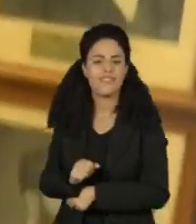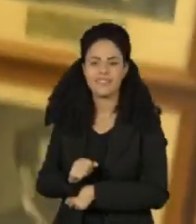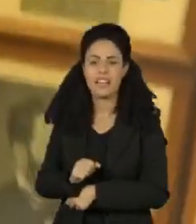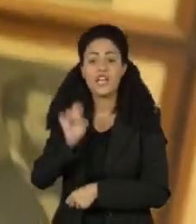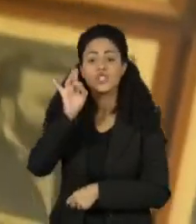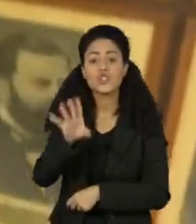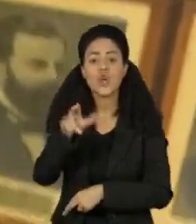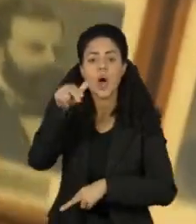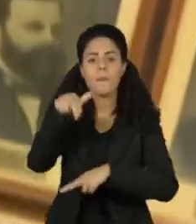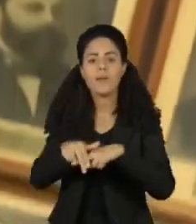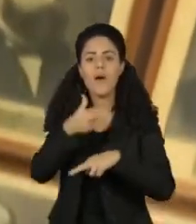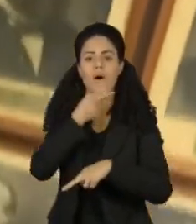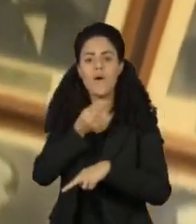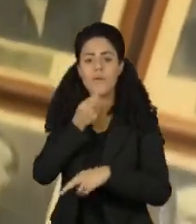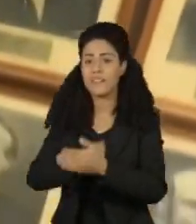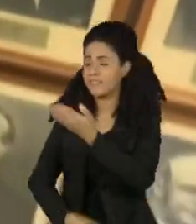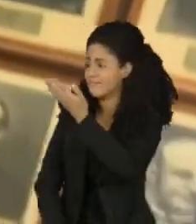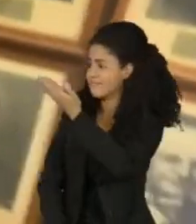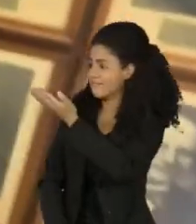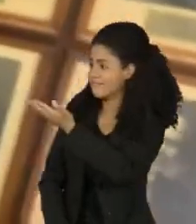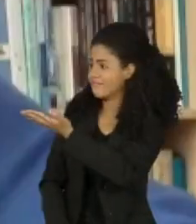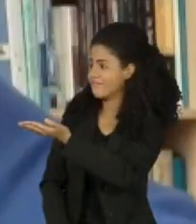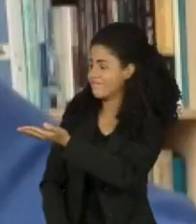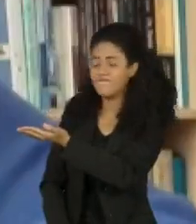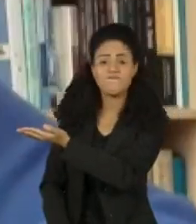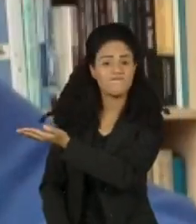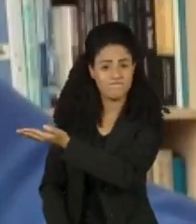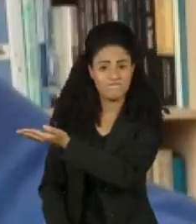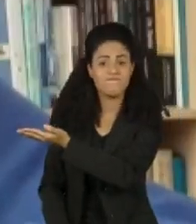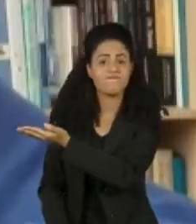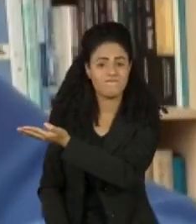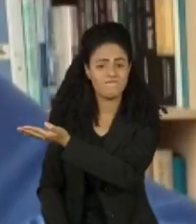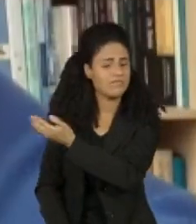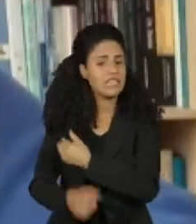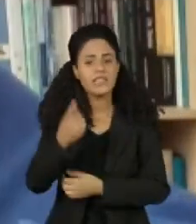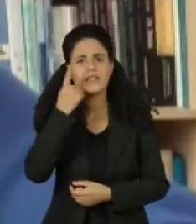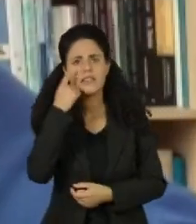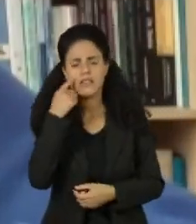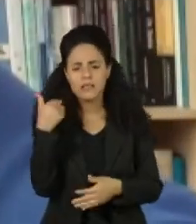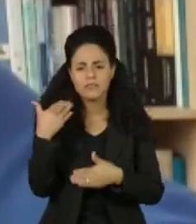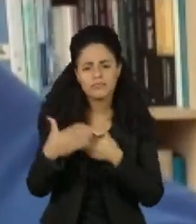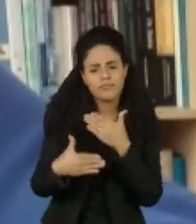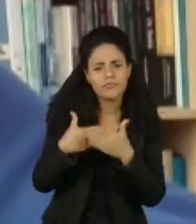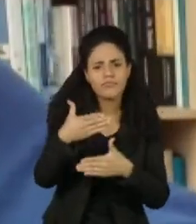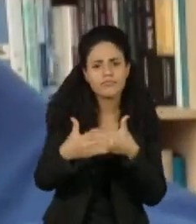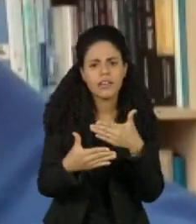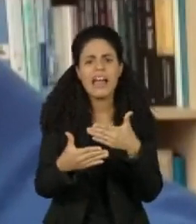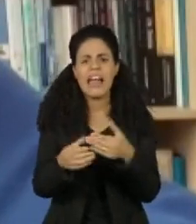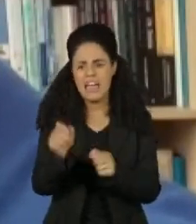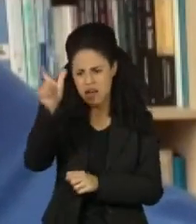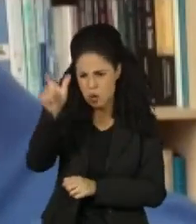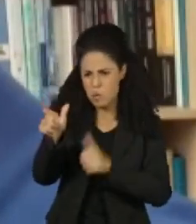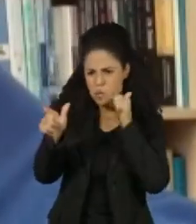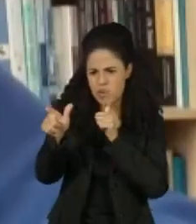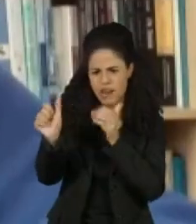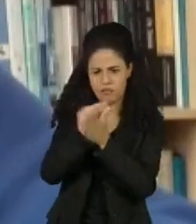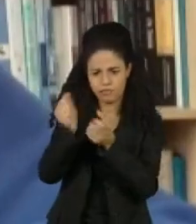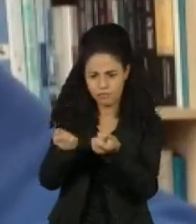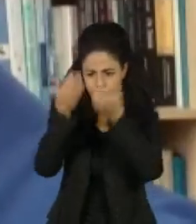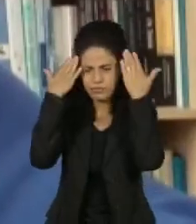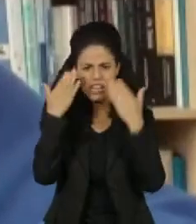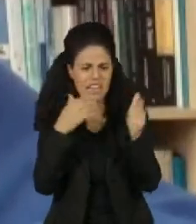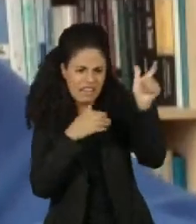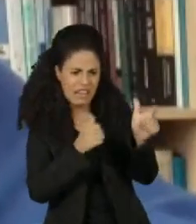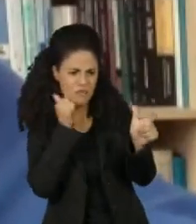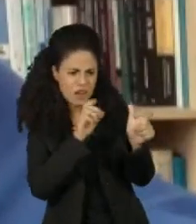episódio da Academia Brasileira de Letras, ele é emblemático para que a gente entenda esse processo de apagamento das escritoras nos